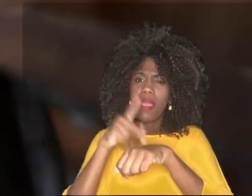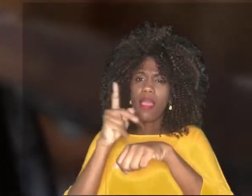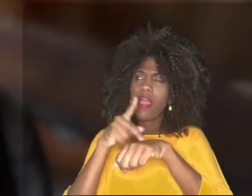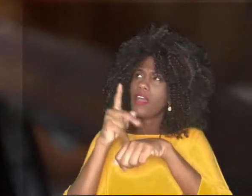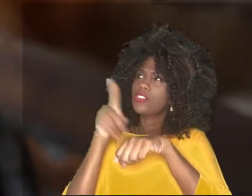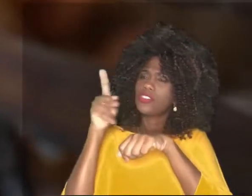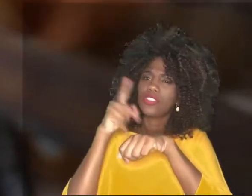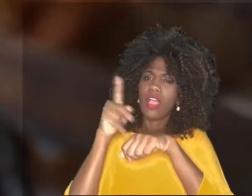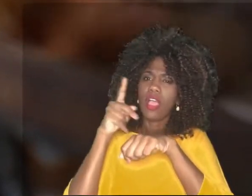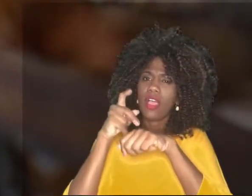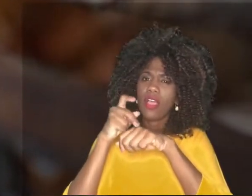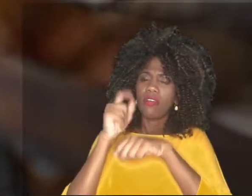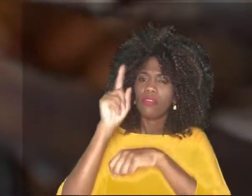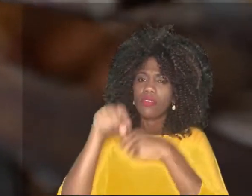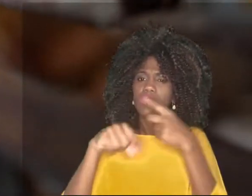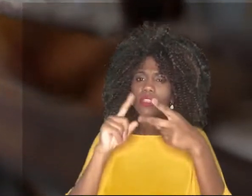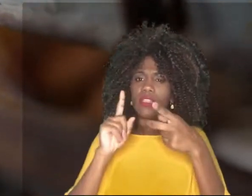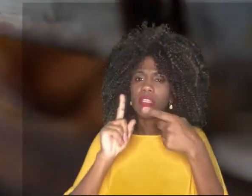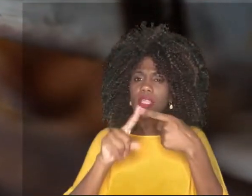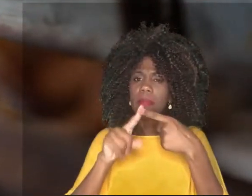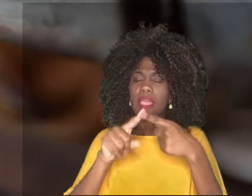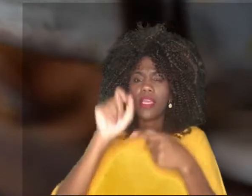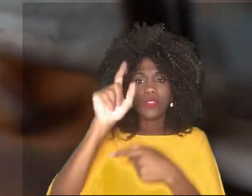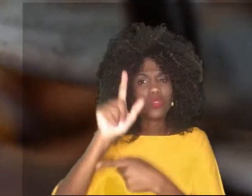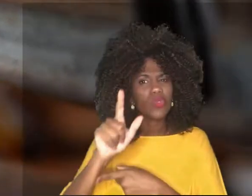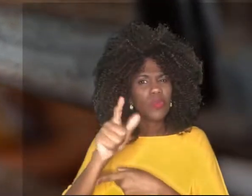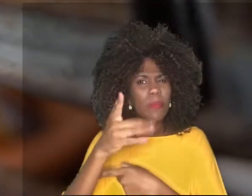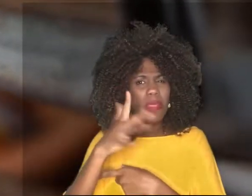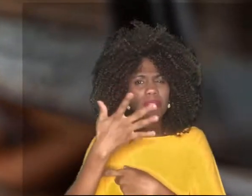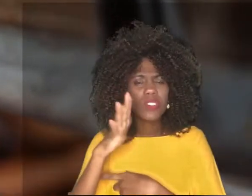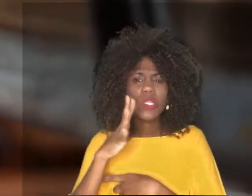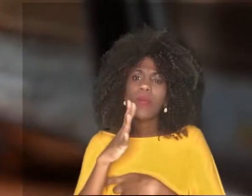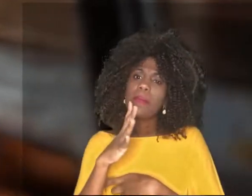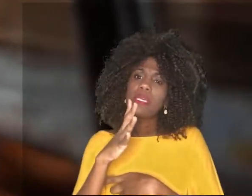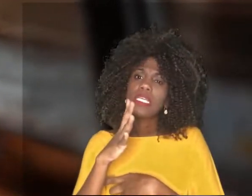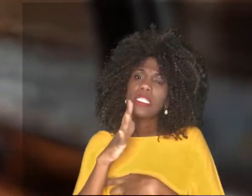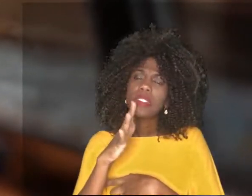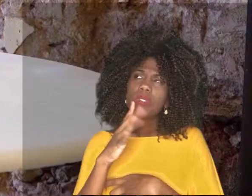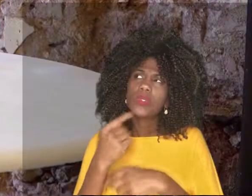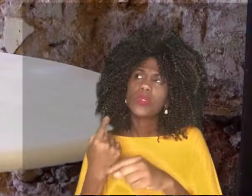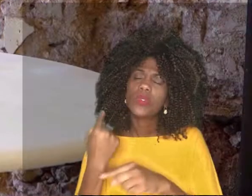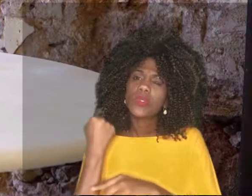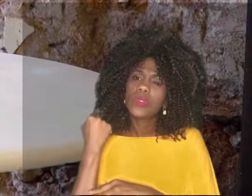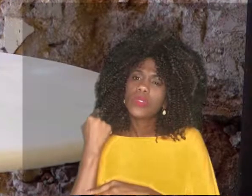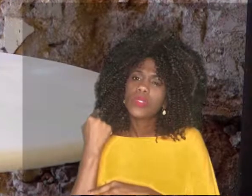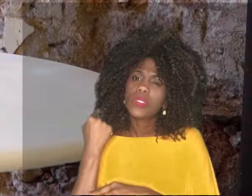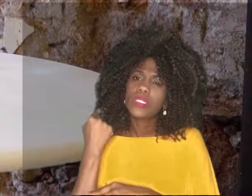prateado e azul. Isso deve ter sido aí por volta de